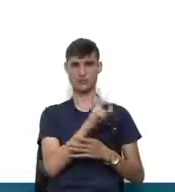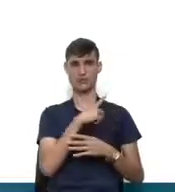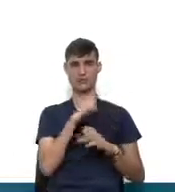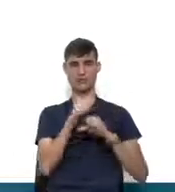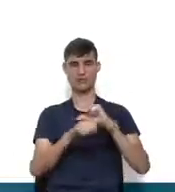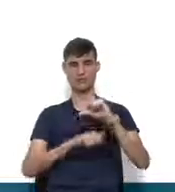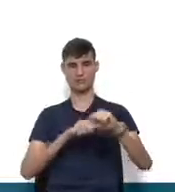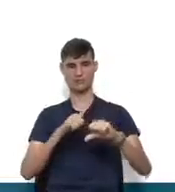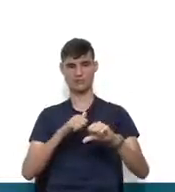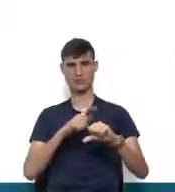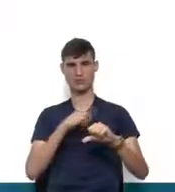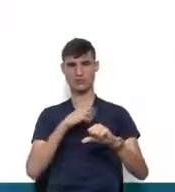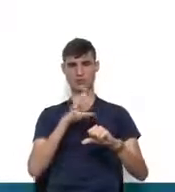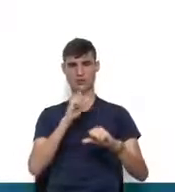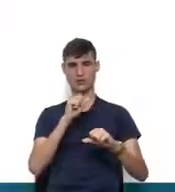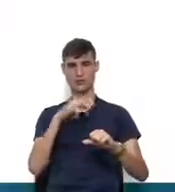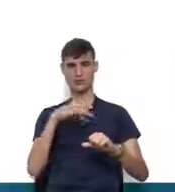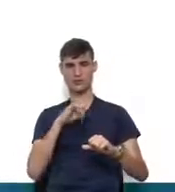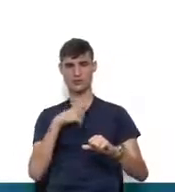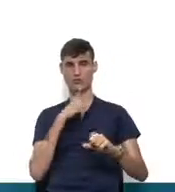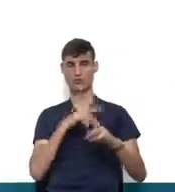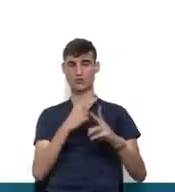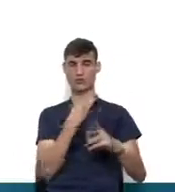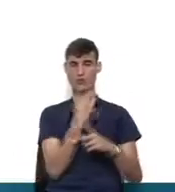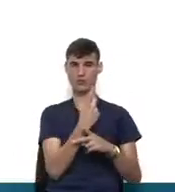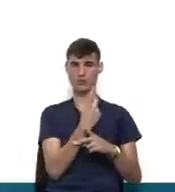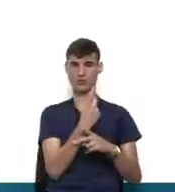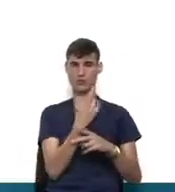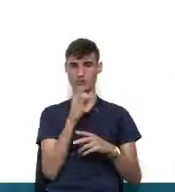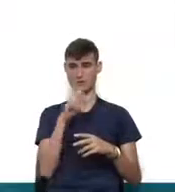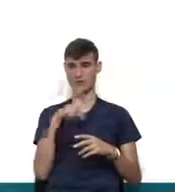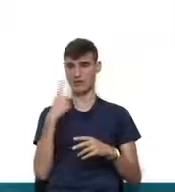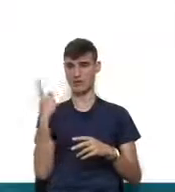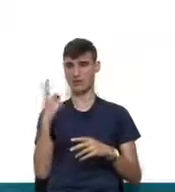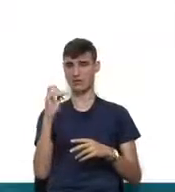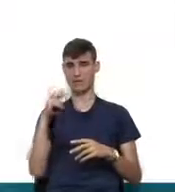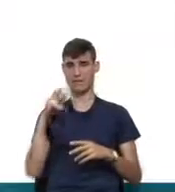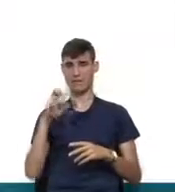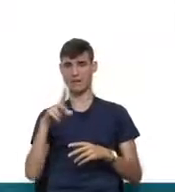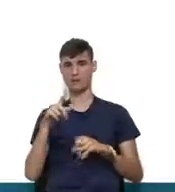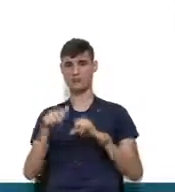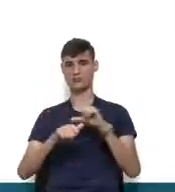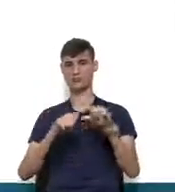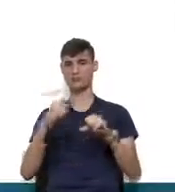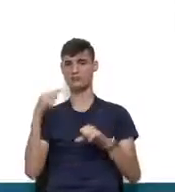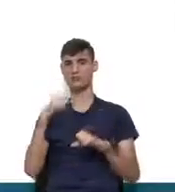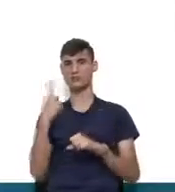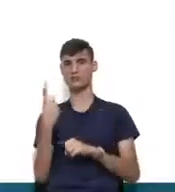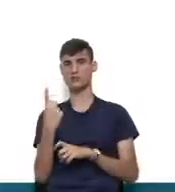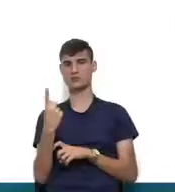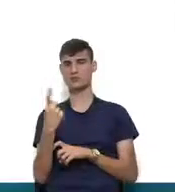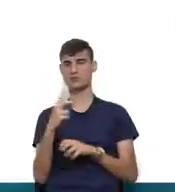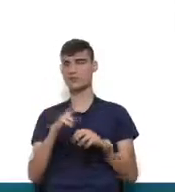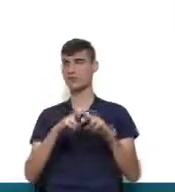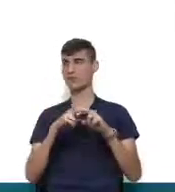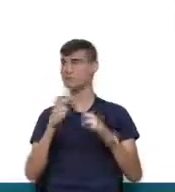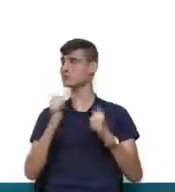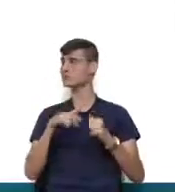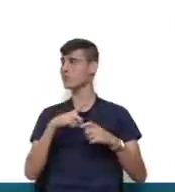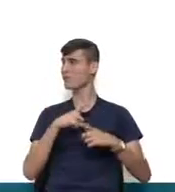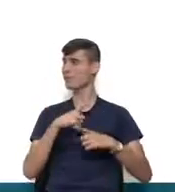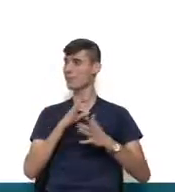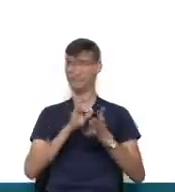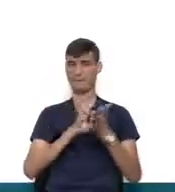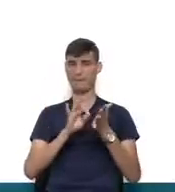substituindo aqui dentro do meu cosseno, eu vou ter um valor igual a 1. E quando o meu n é ímpar, menos 1. Então, eu posso